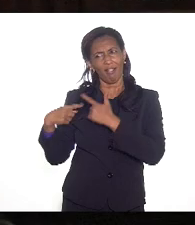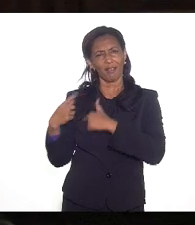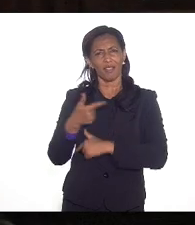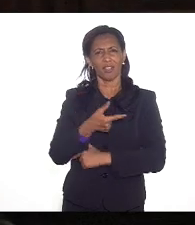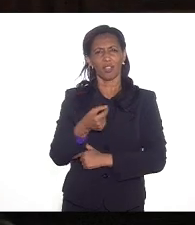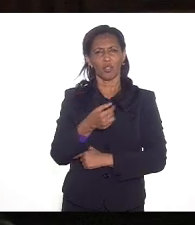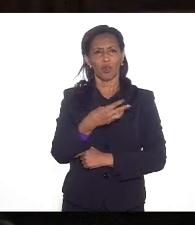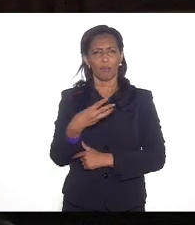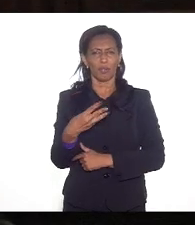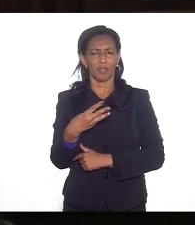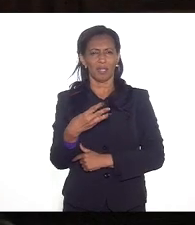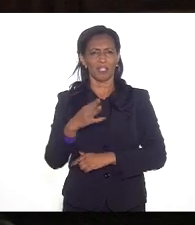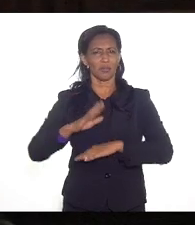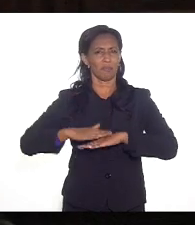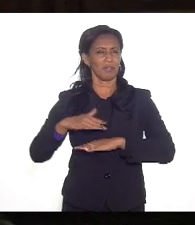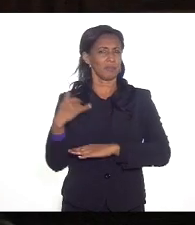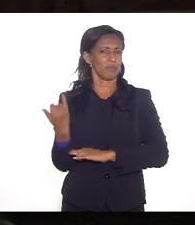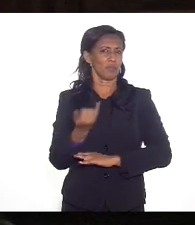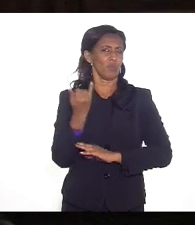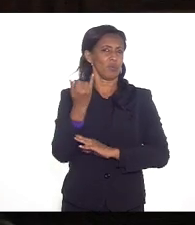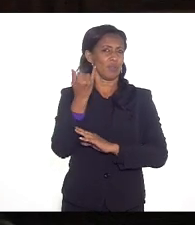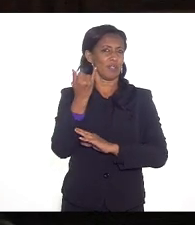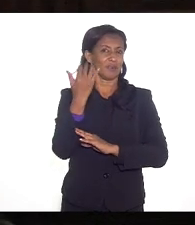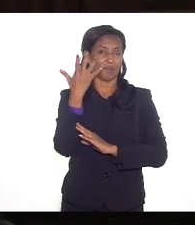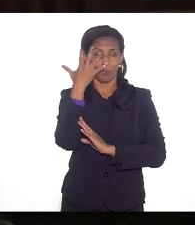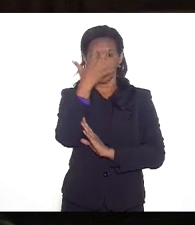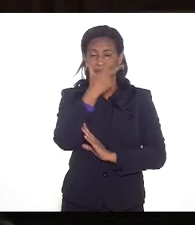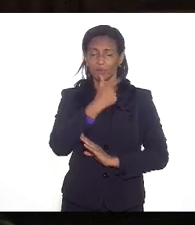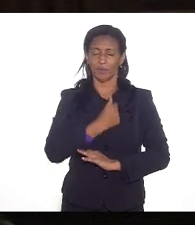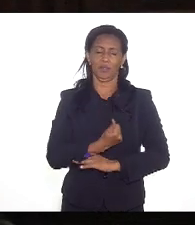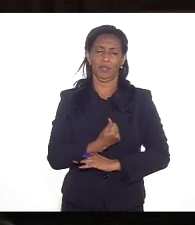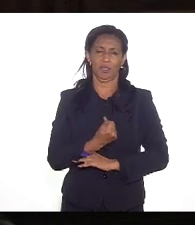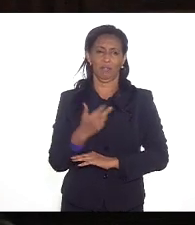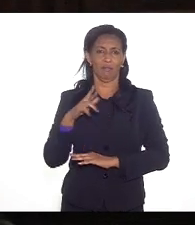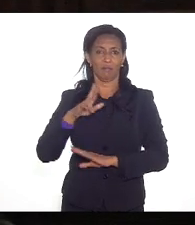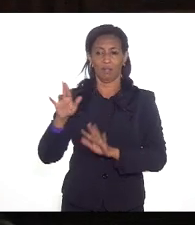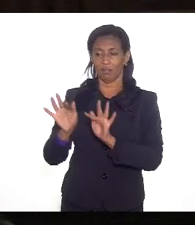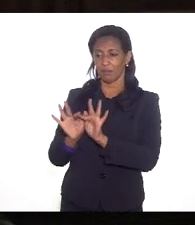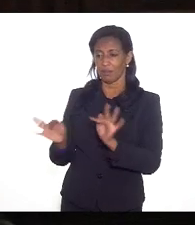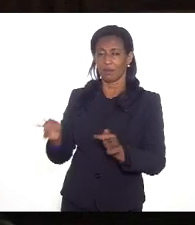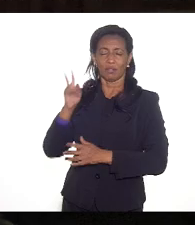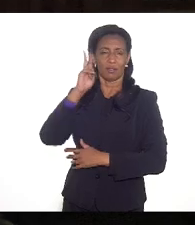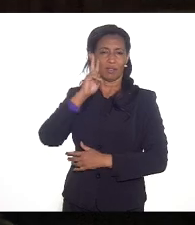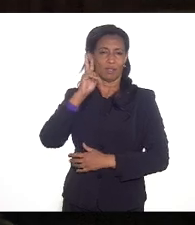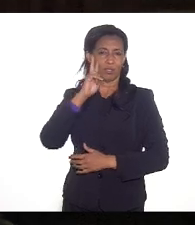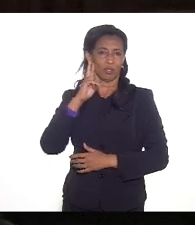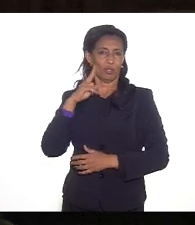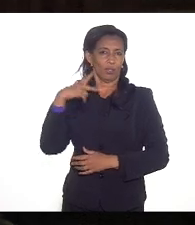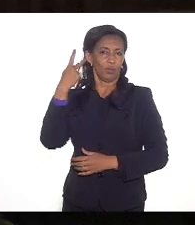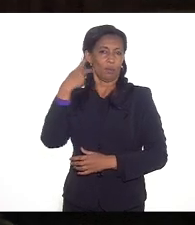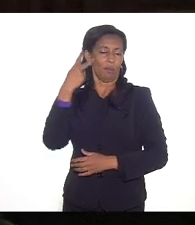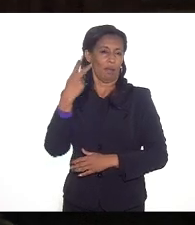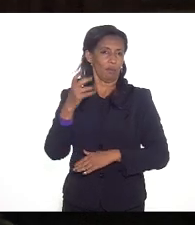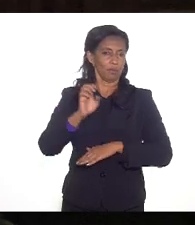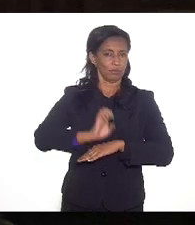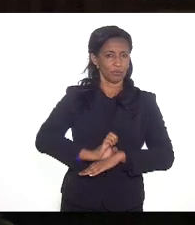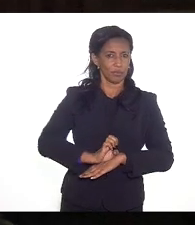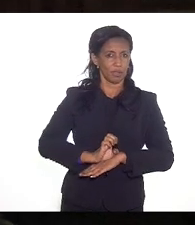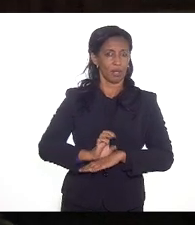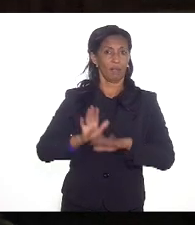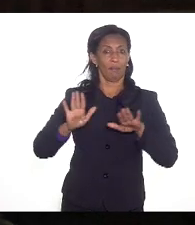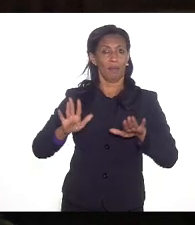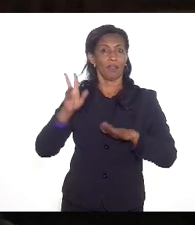mais importantes e mais bonitas não apenas da história do Parlamento Fluminense